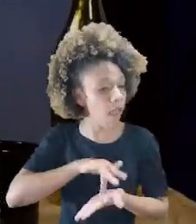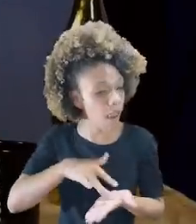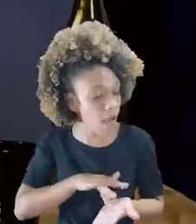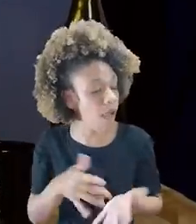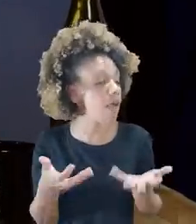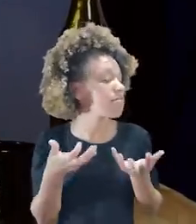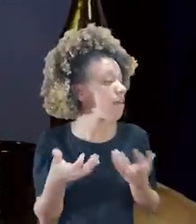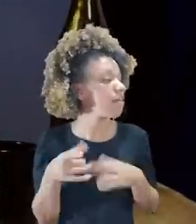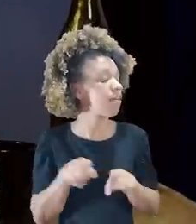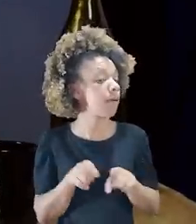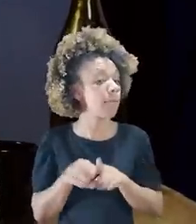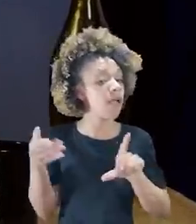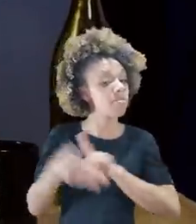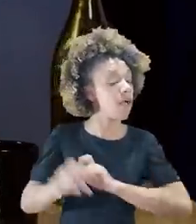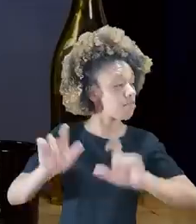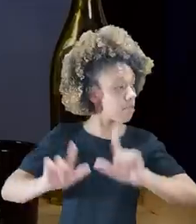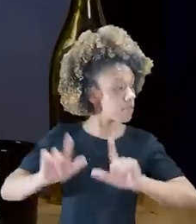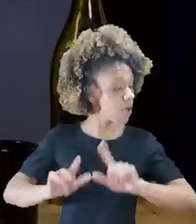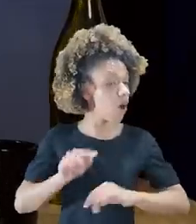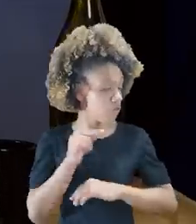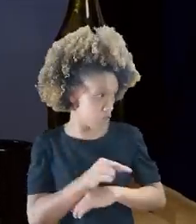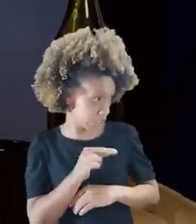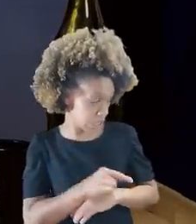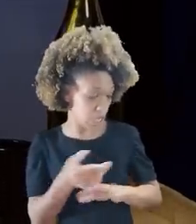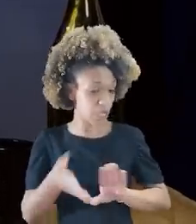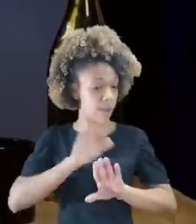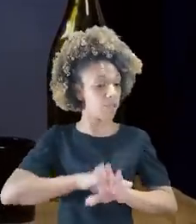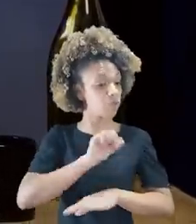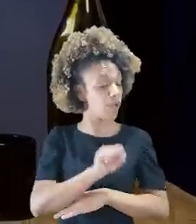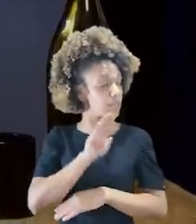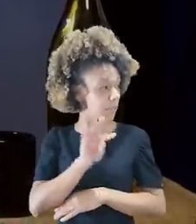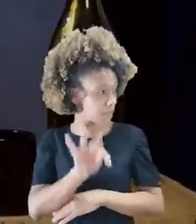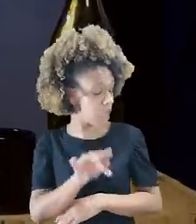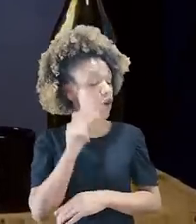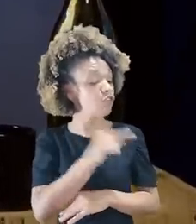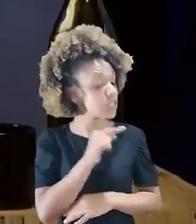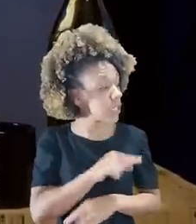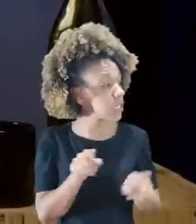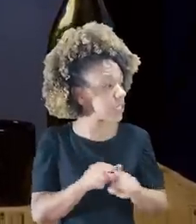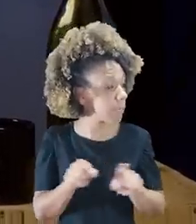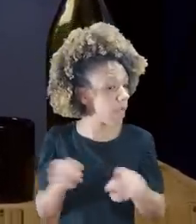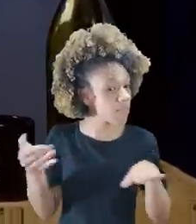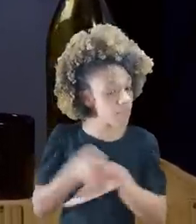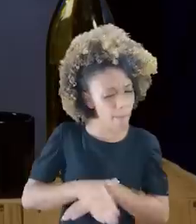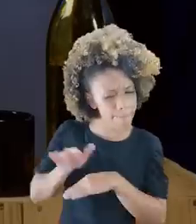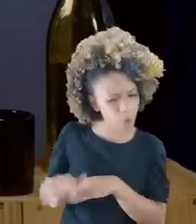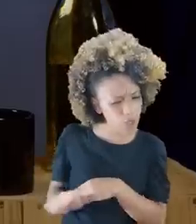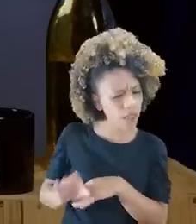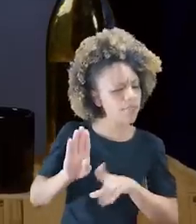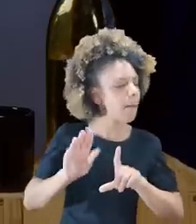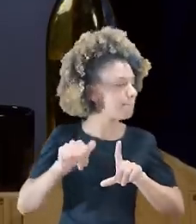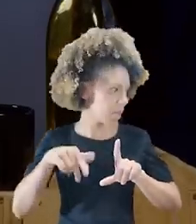muito isso eu vejo com as mães né das crianças que a gente vai aniversário falando Ah eu fiz um book meu marido não sei o que e eu falei nossa eu